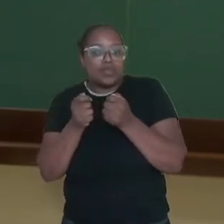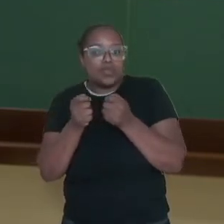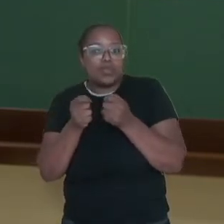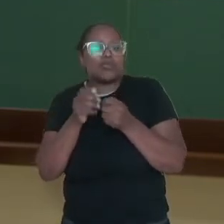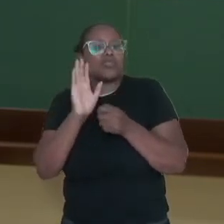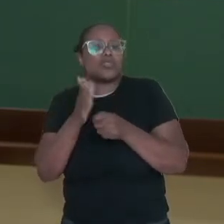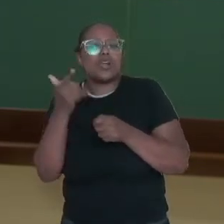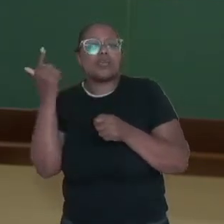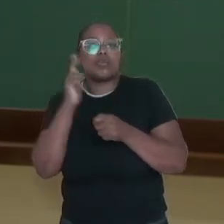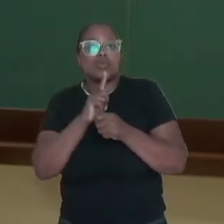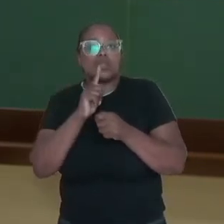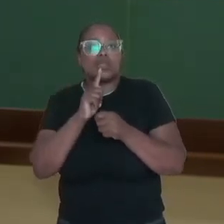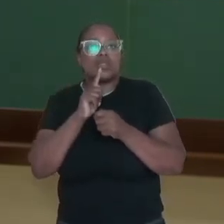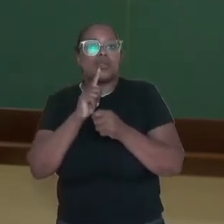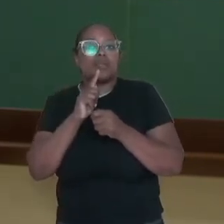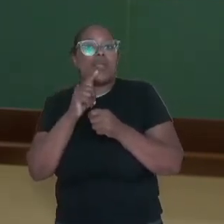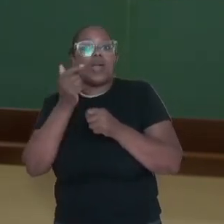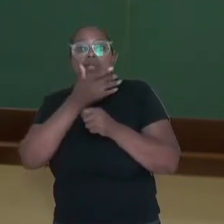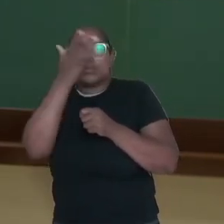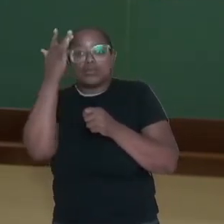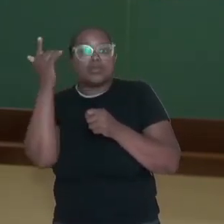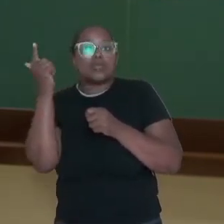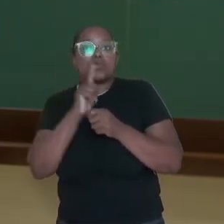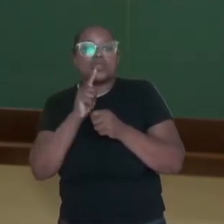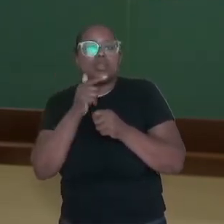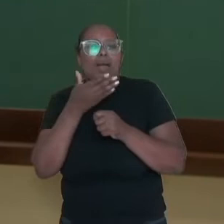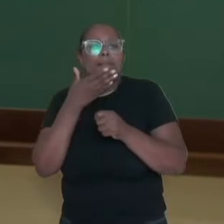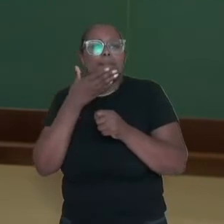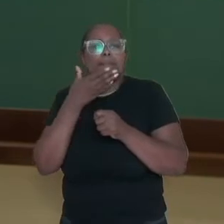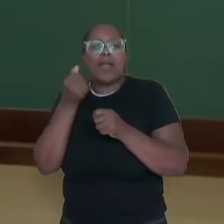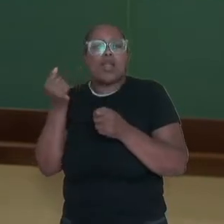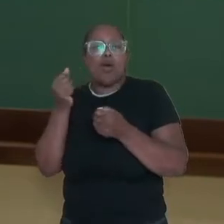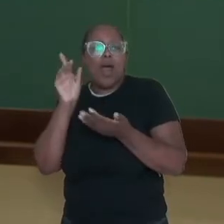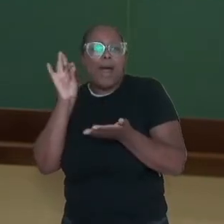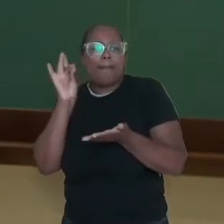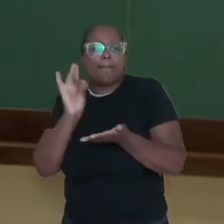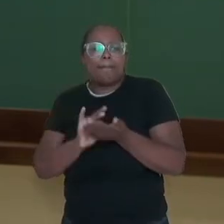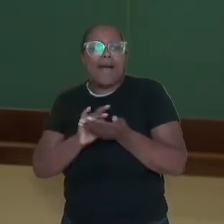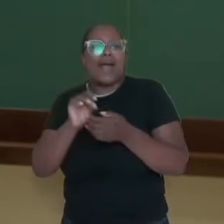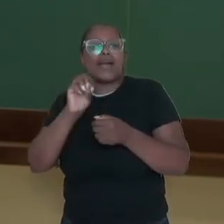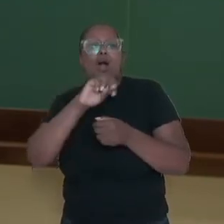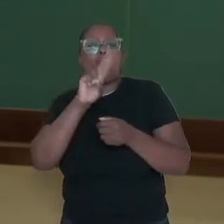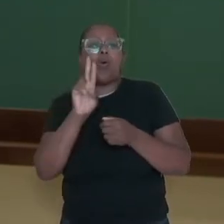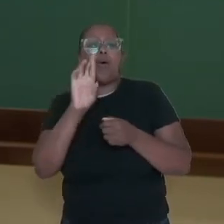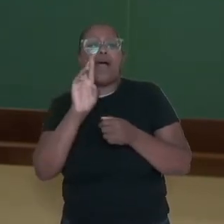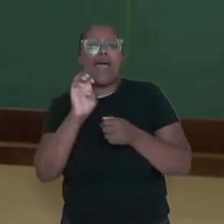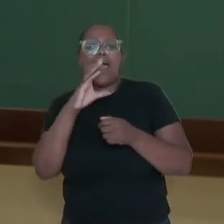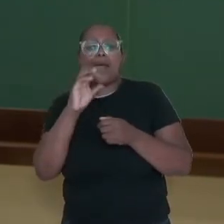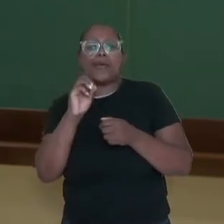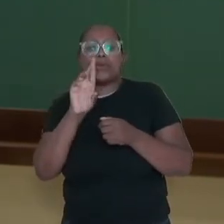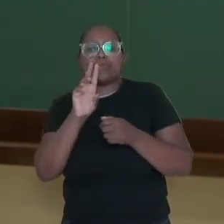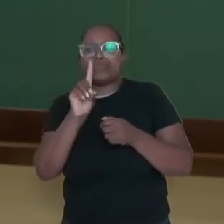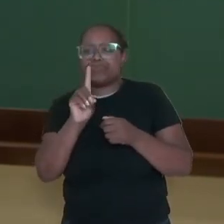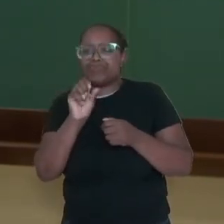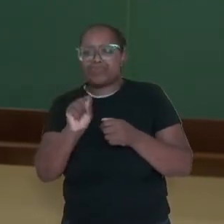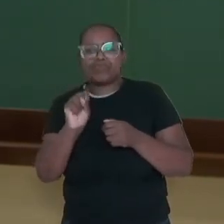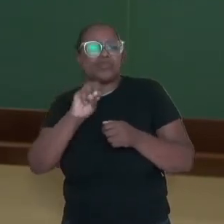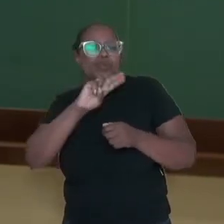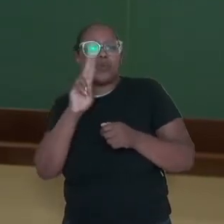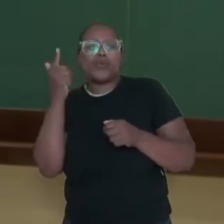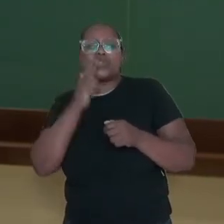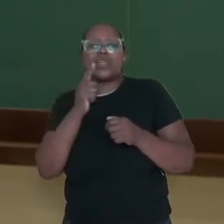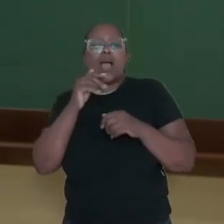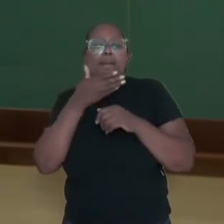de celebridade, aqueles que conseguiam as melhores marcas, que esse recorde ia para o livro dos Guinness, tal, eles começaram a